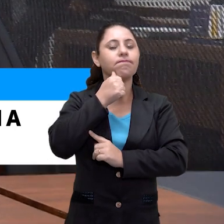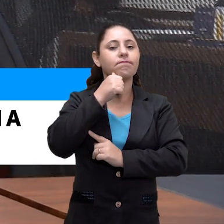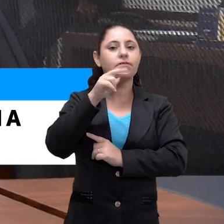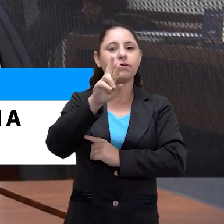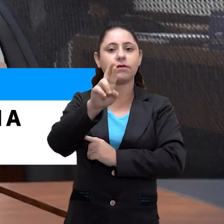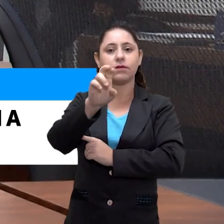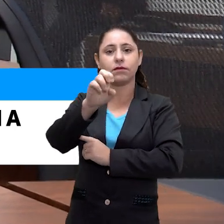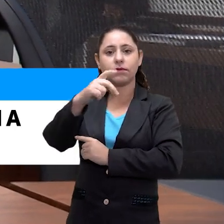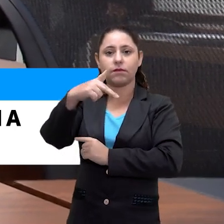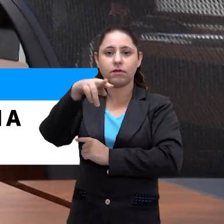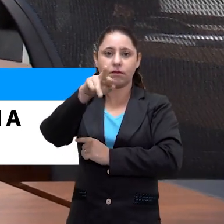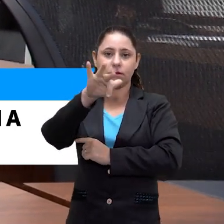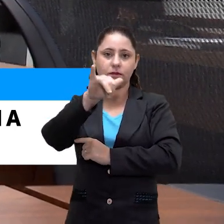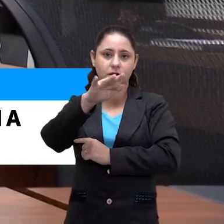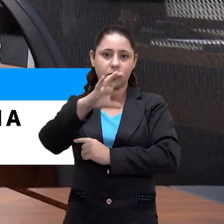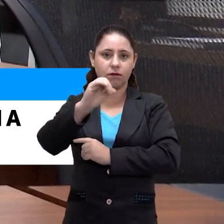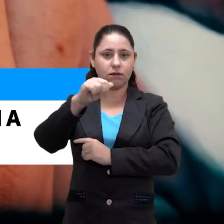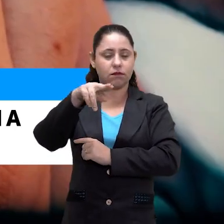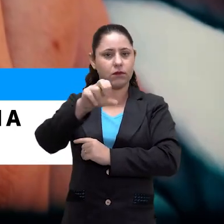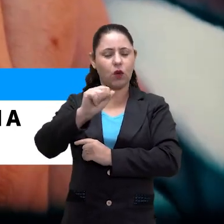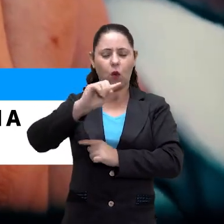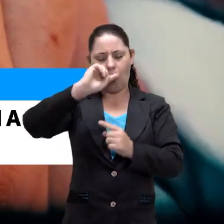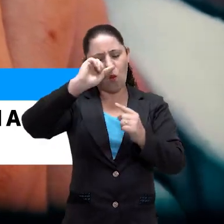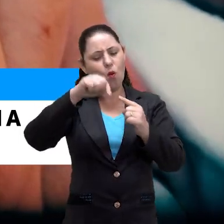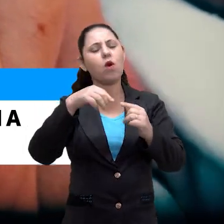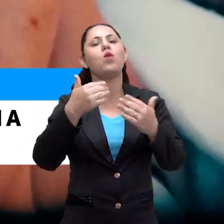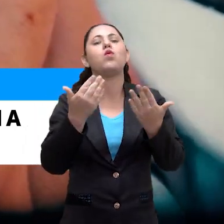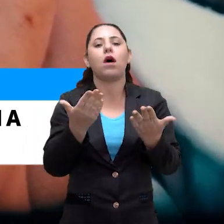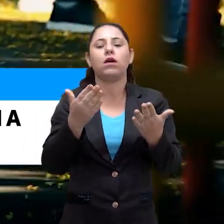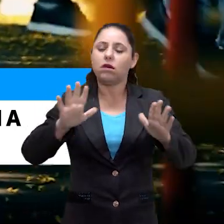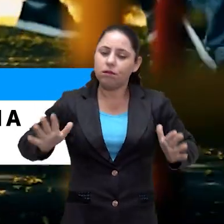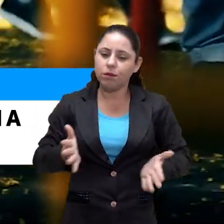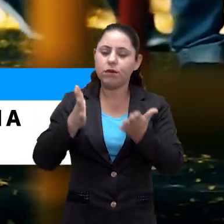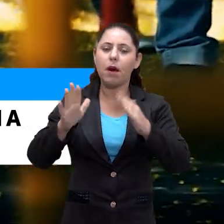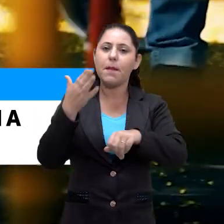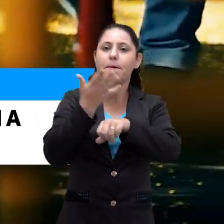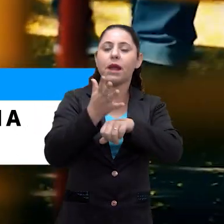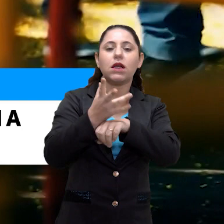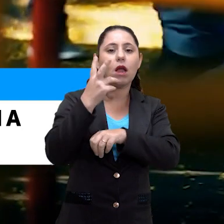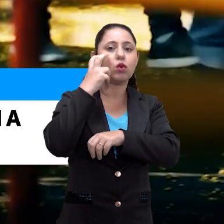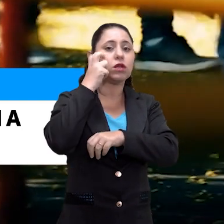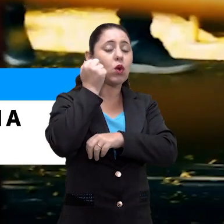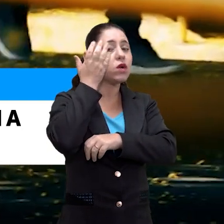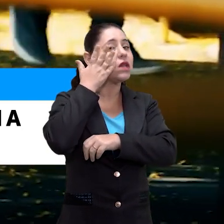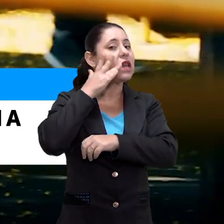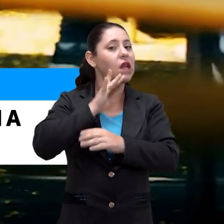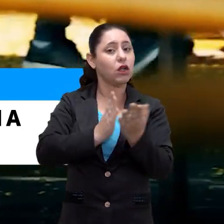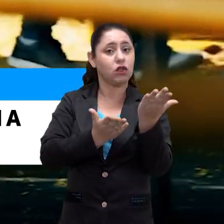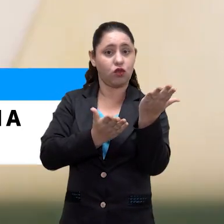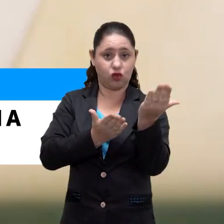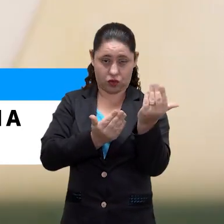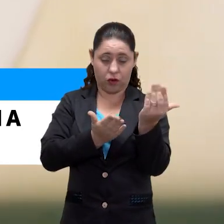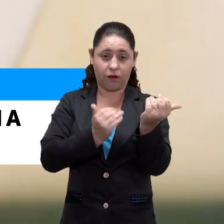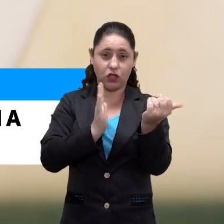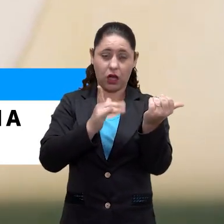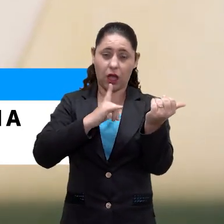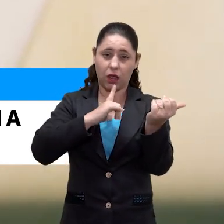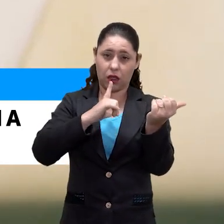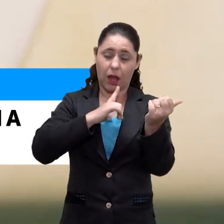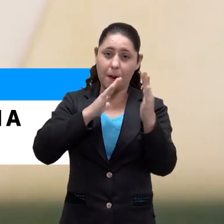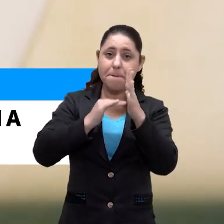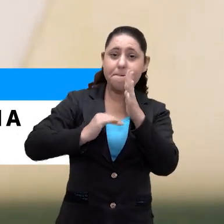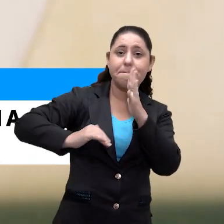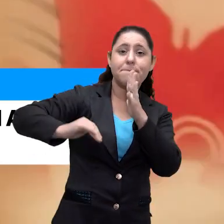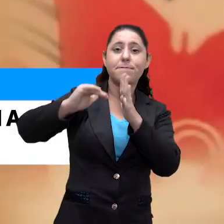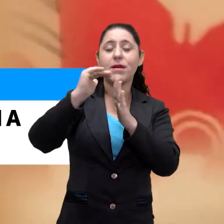deputado Antônio Vaz, do Republicanos, e tem como principal objetivo estimular a prática de adoção de crianças e